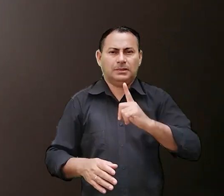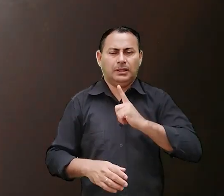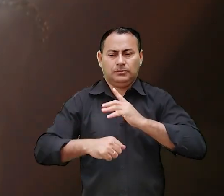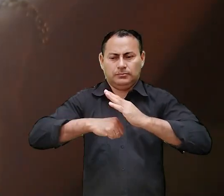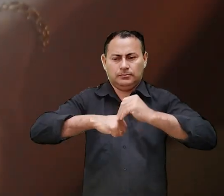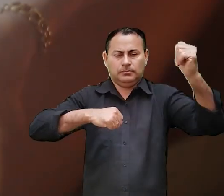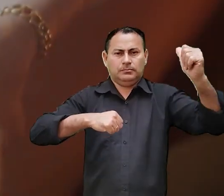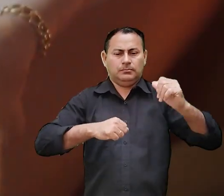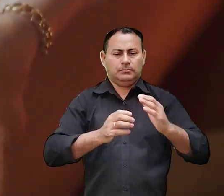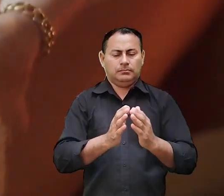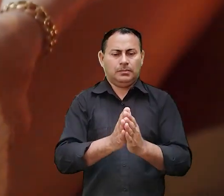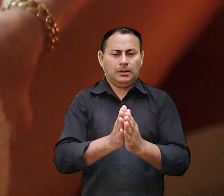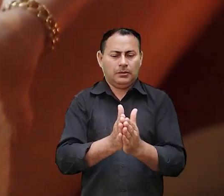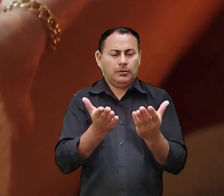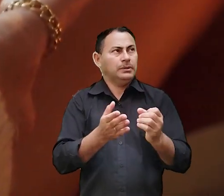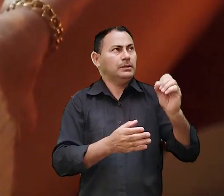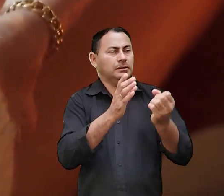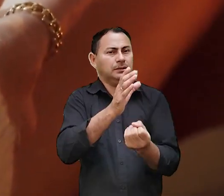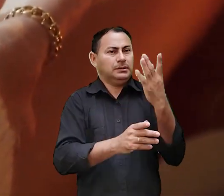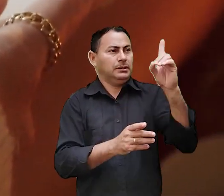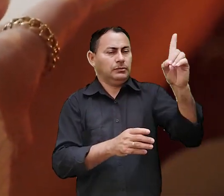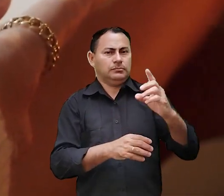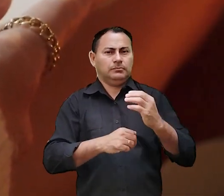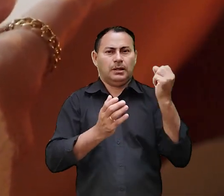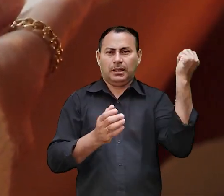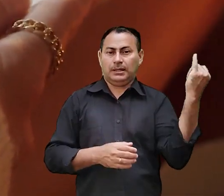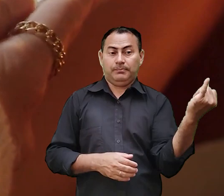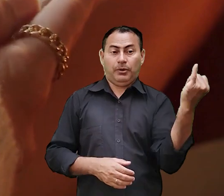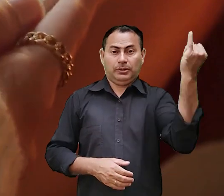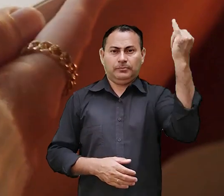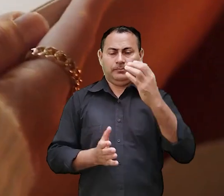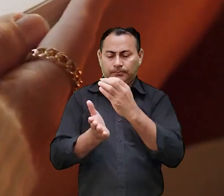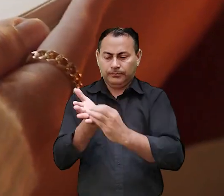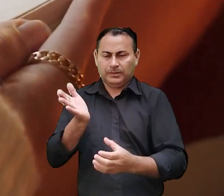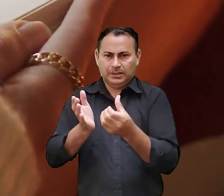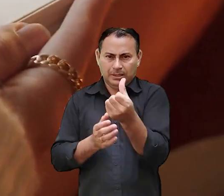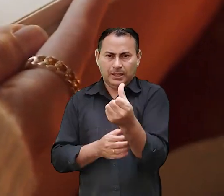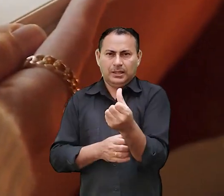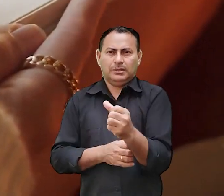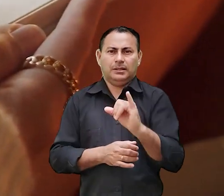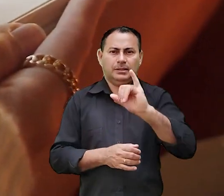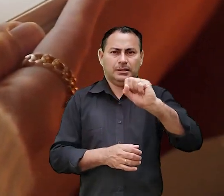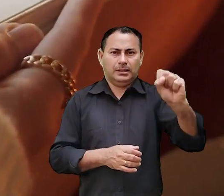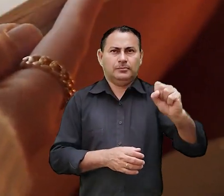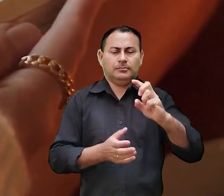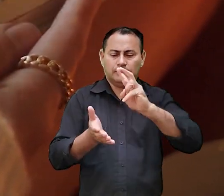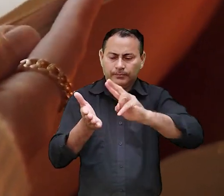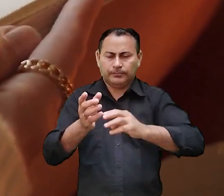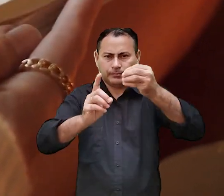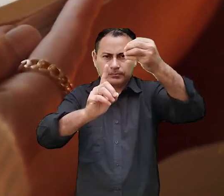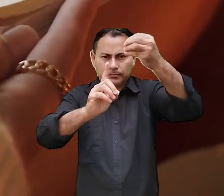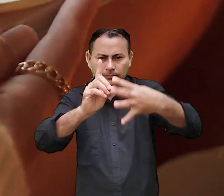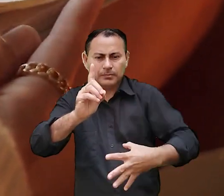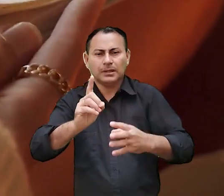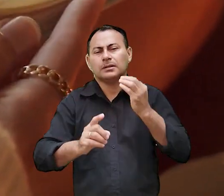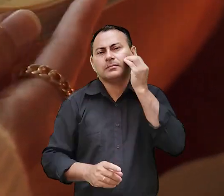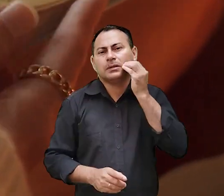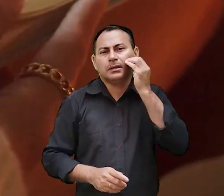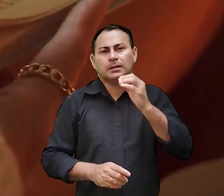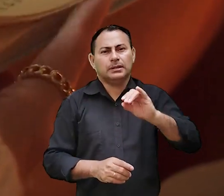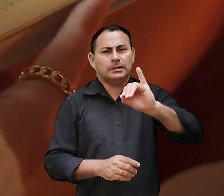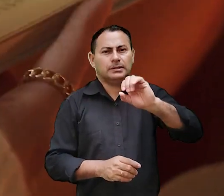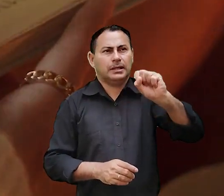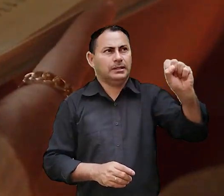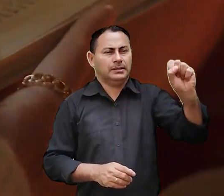eles têm um chamado para obra de Deus também marcante no capítulo 6 de Isaías lemos a descrição da